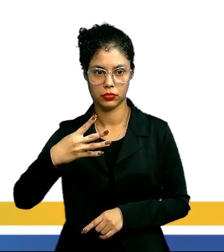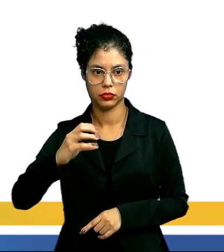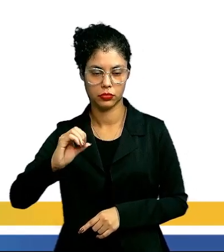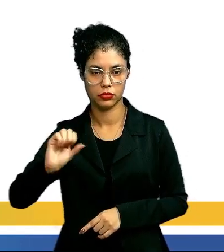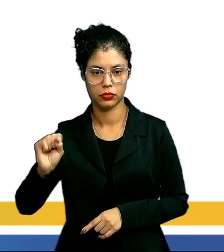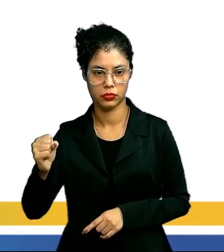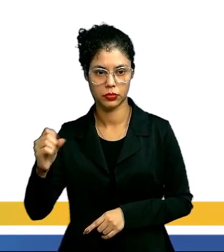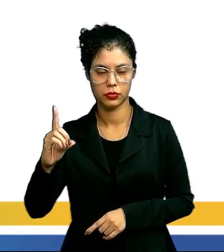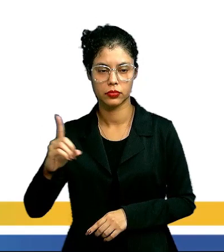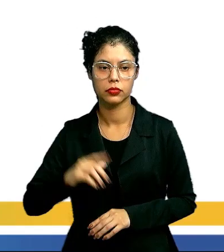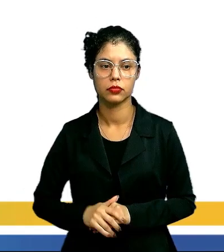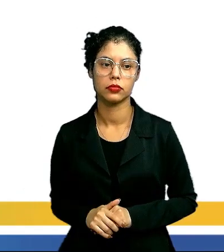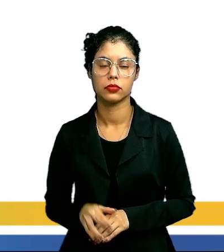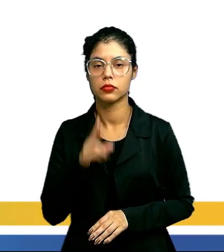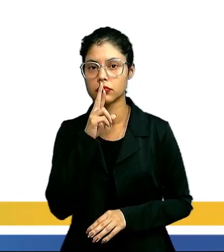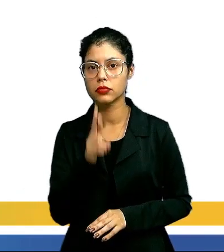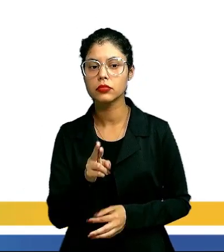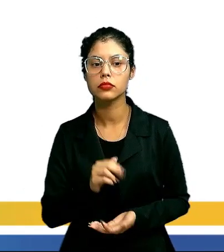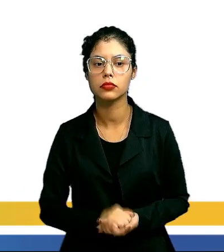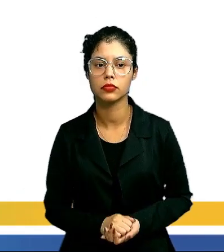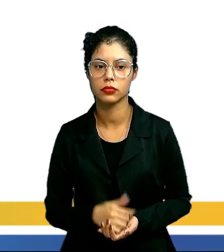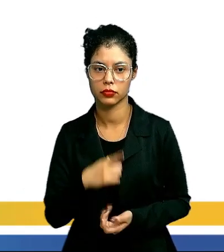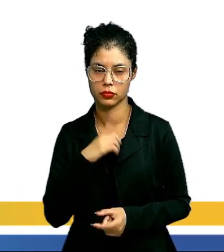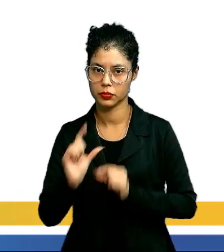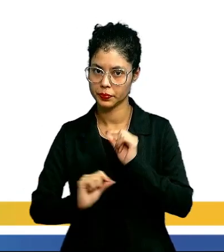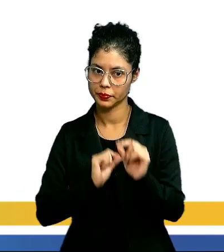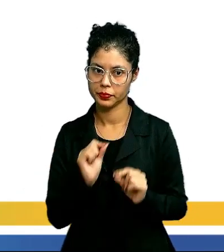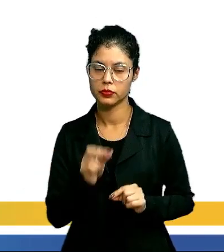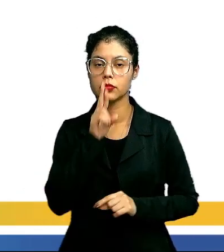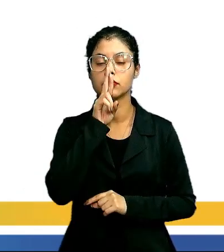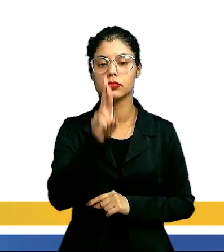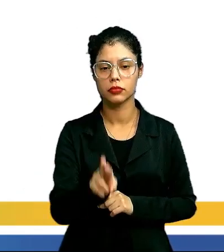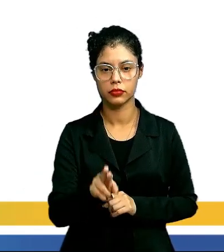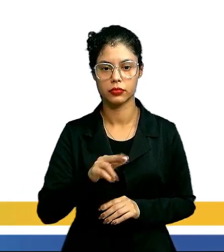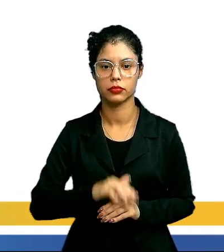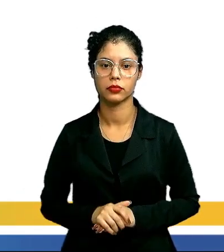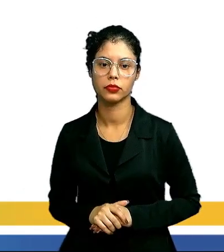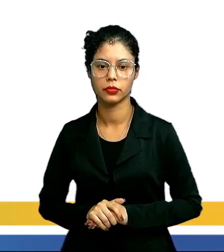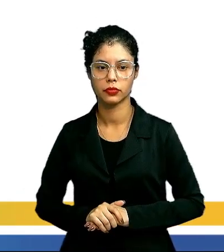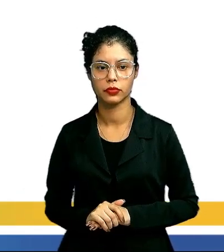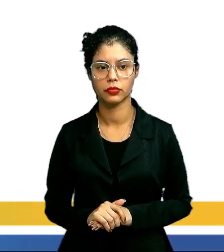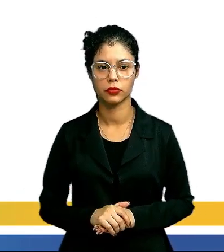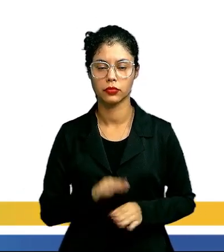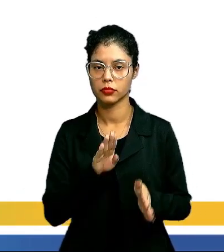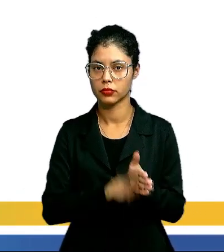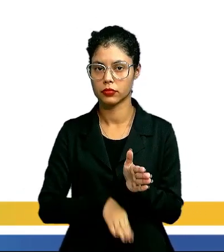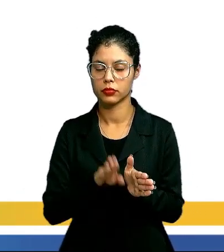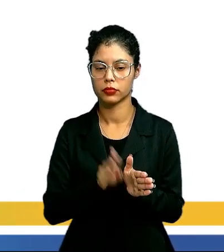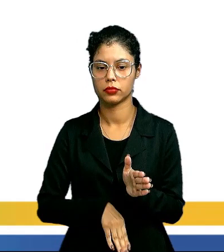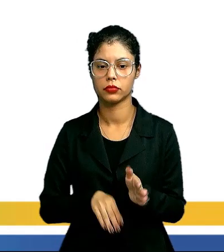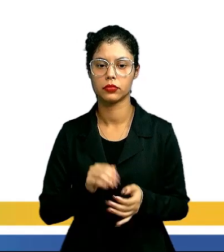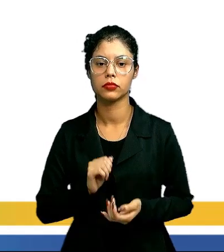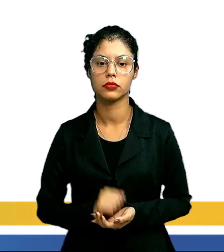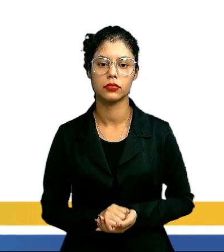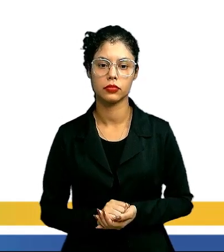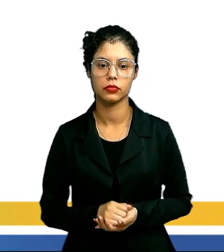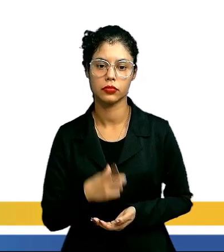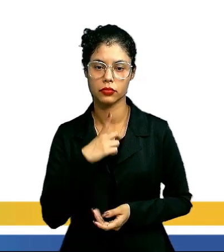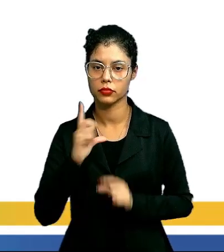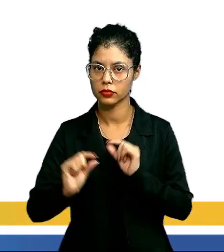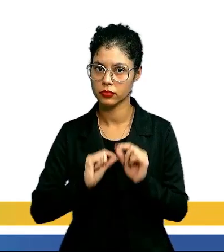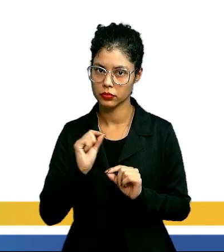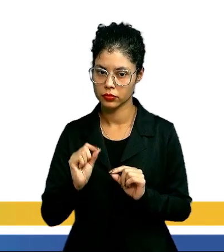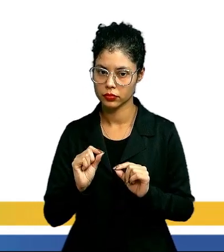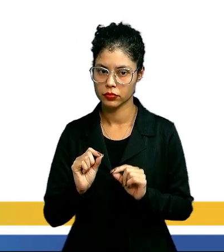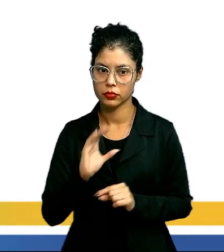essa operação terá esse resultado subtraindo nós